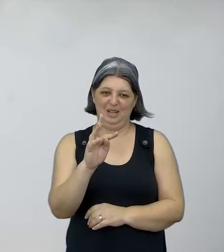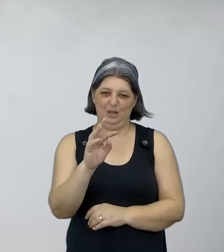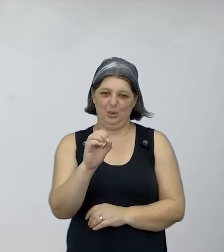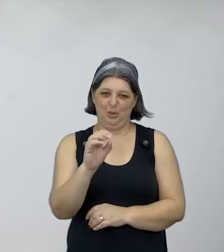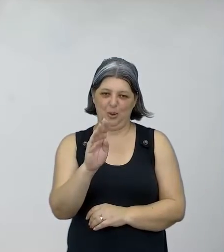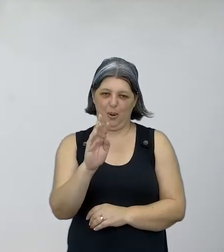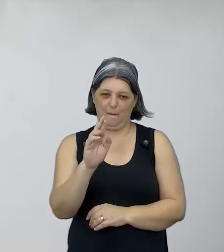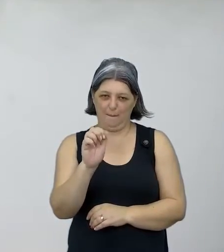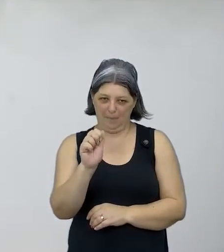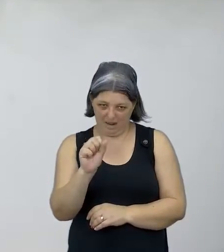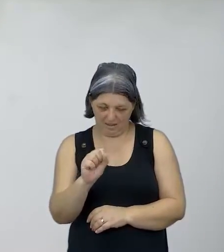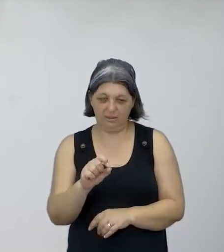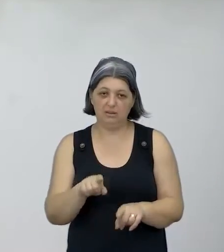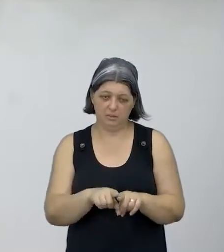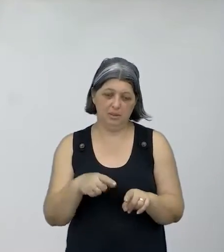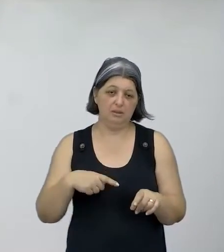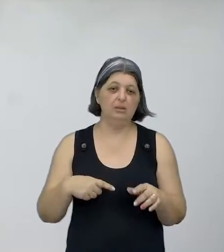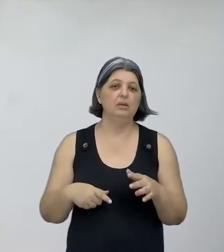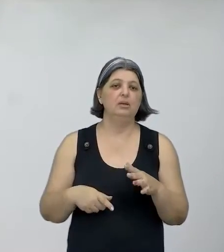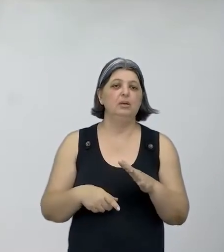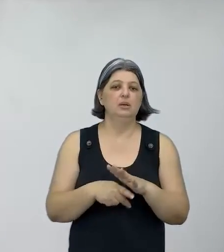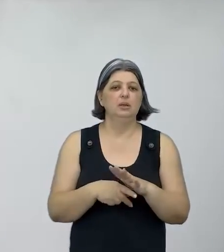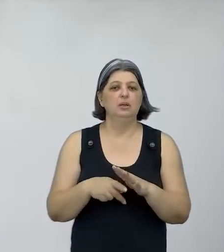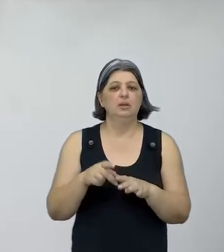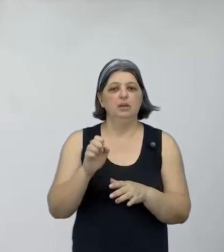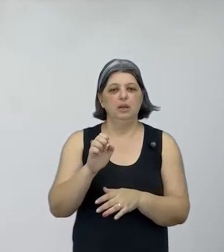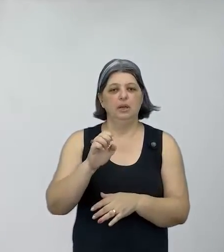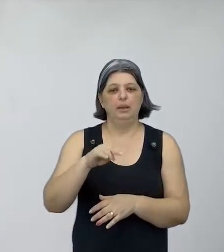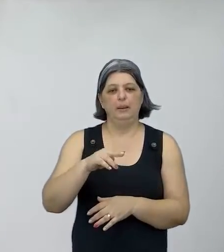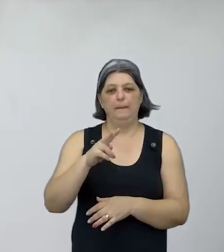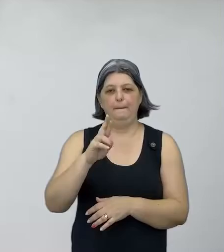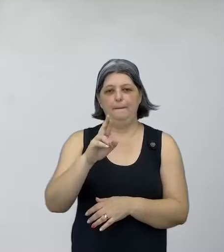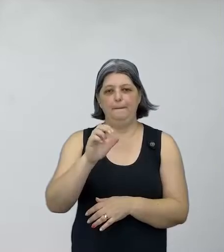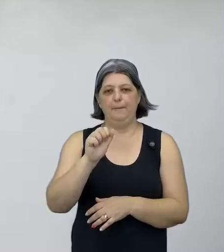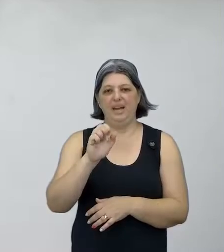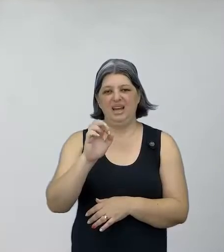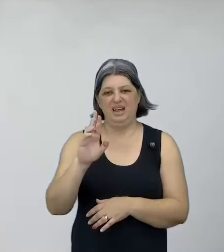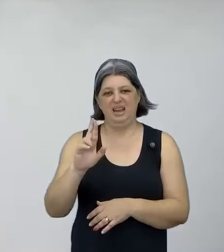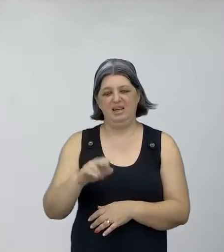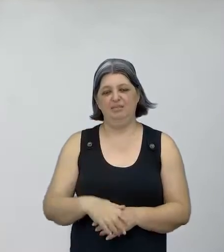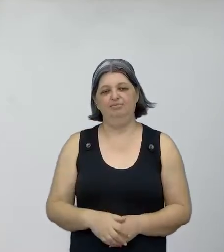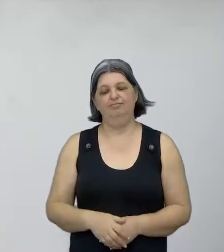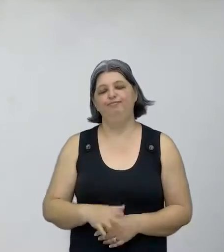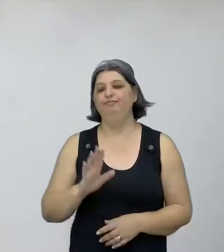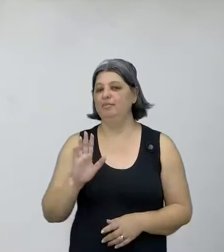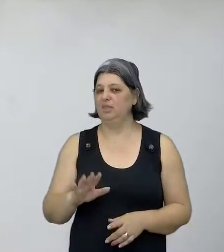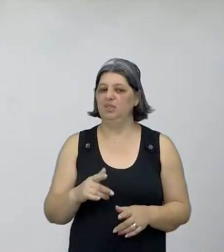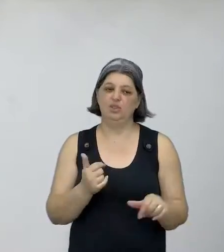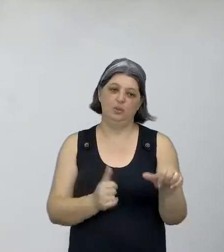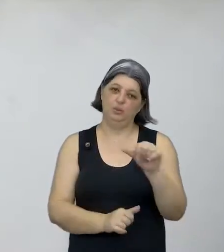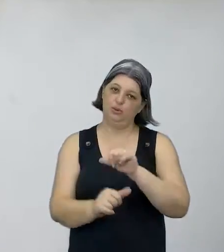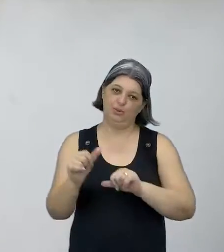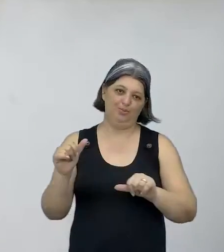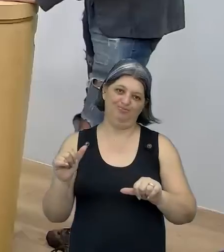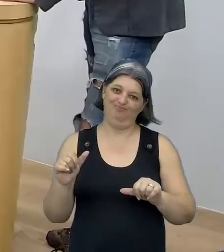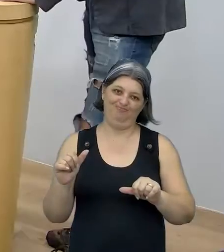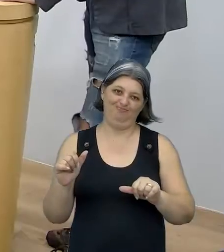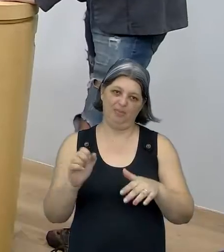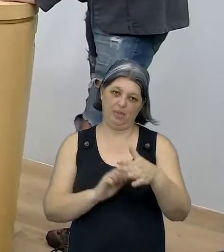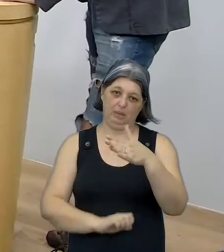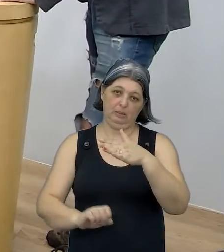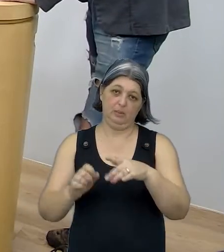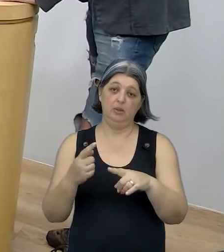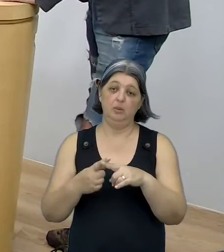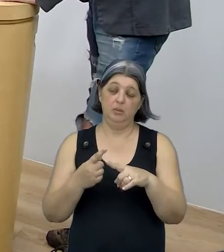que são estatais, por exemplo, a Embraer ainda é? A Embraer já foi privatizada. Ah, que triste, mas... Foi privatizada, inclusive,